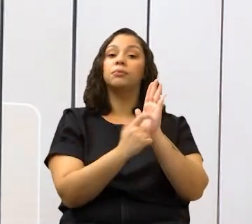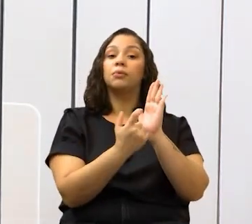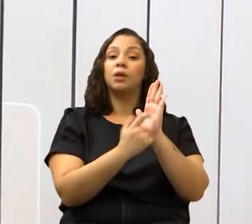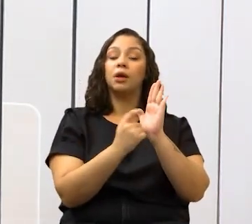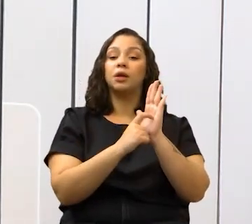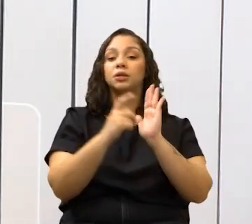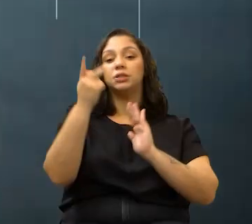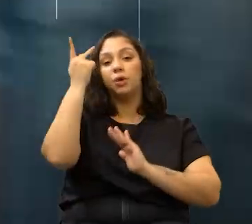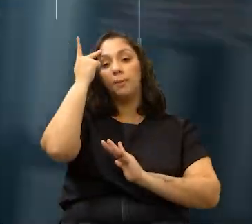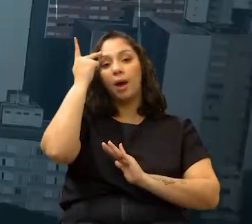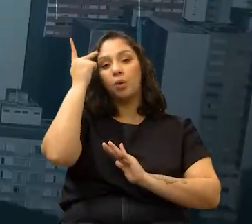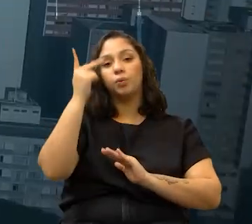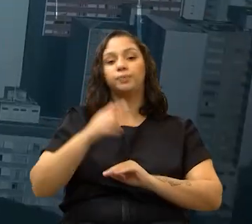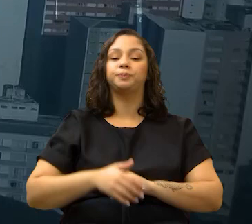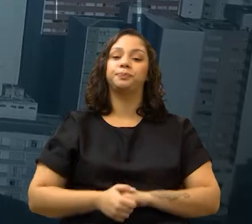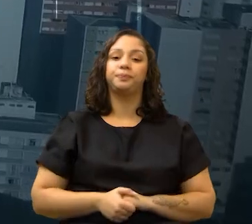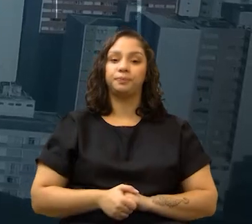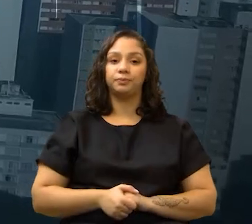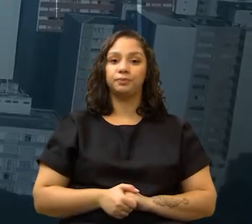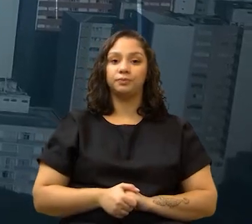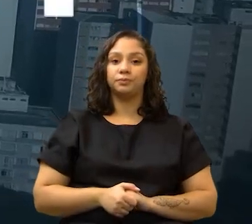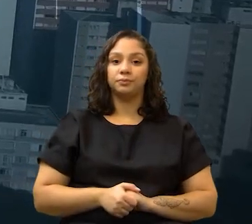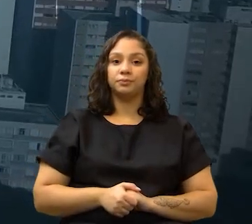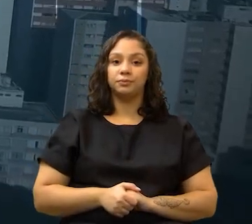de São Paulo.